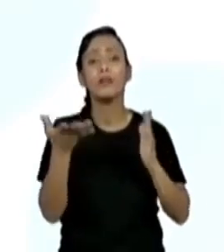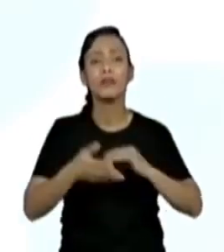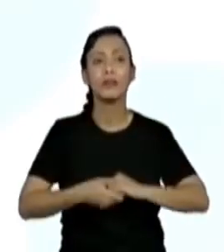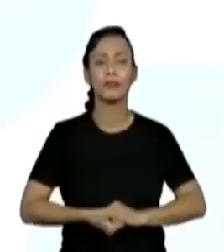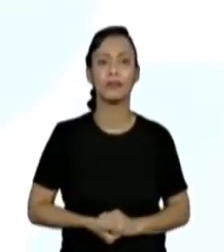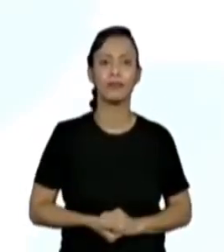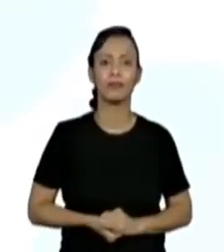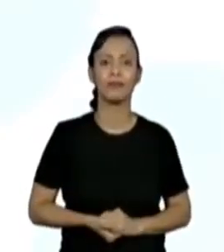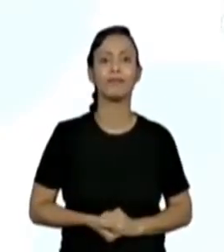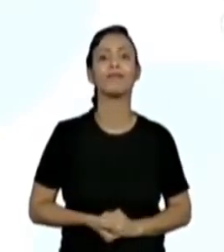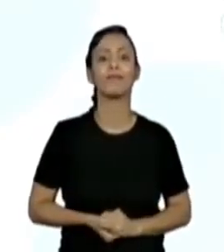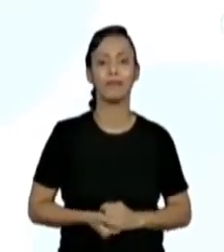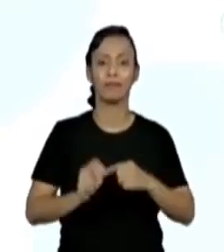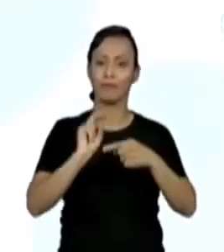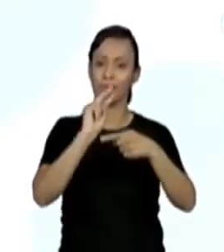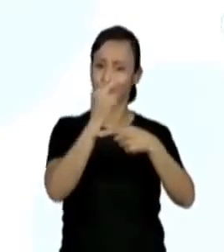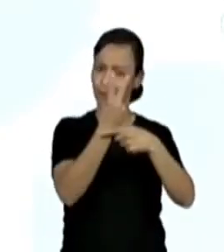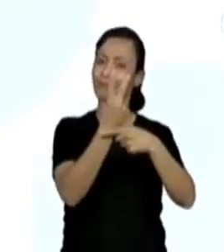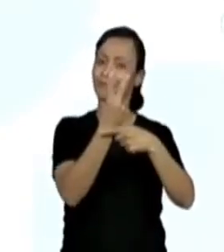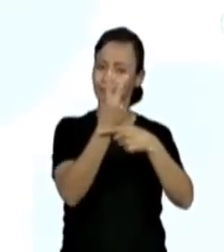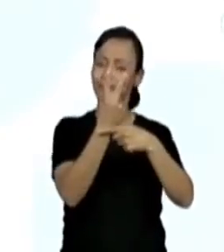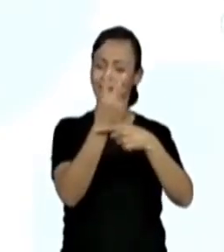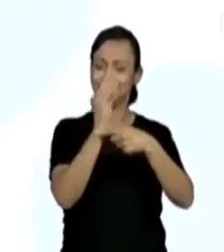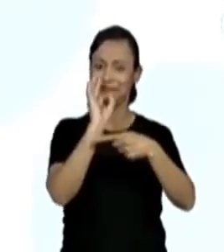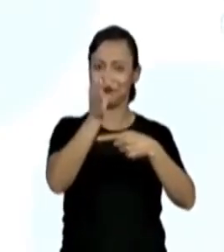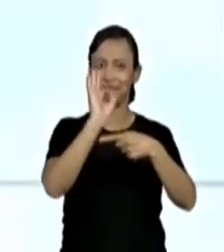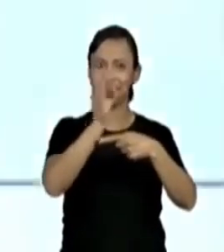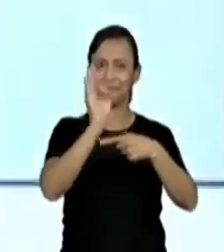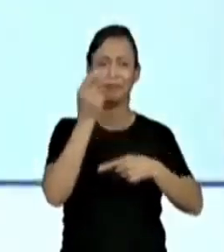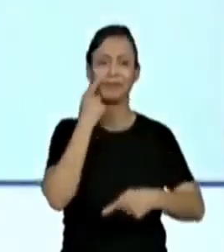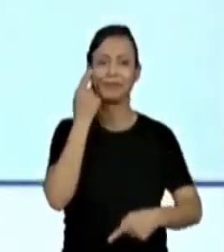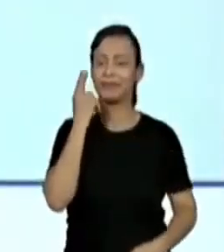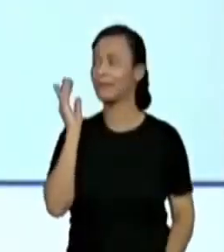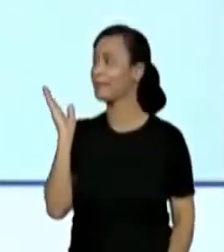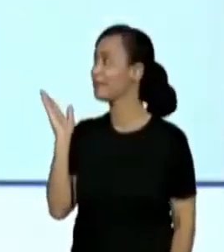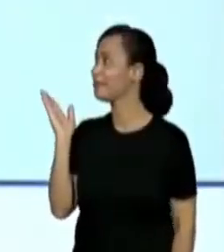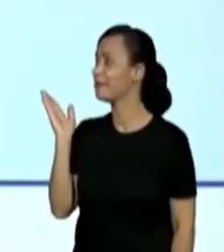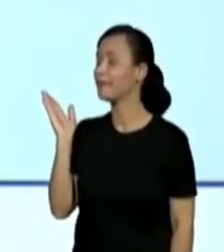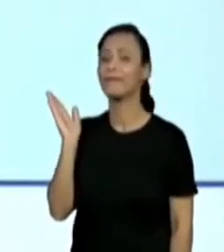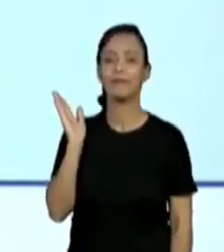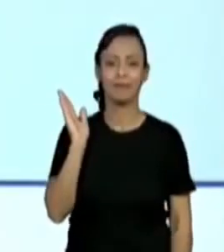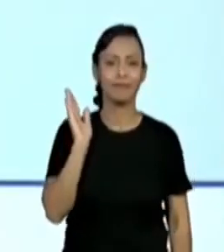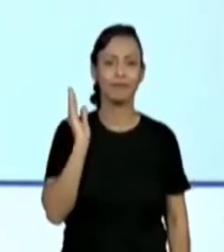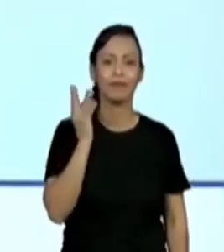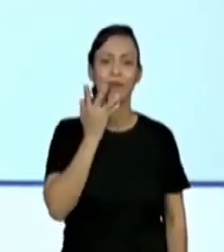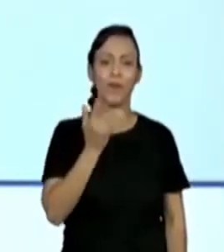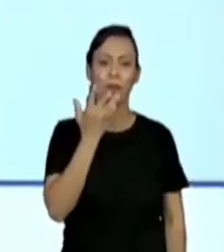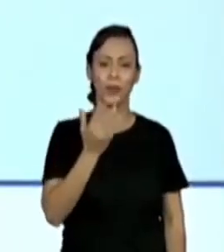Então 2/3 já estou pintando as duas